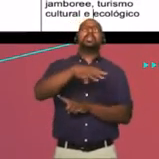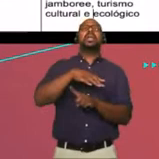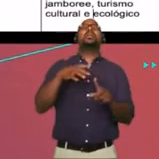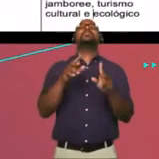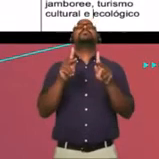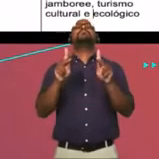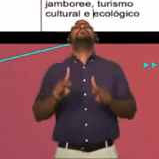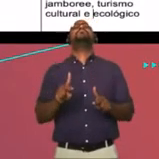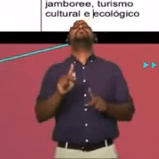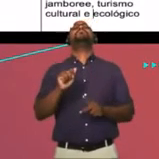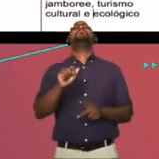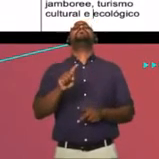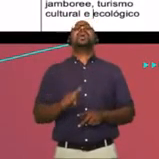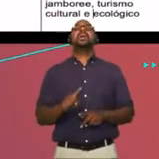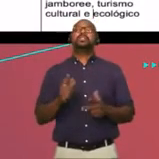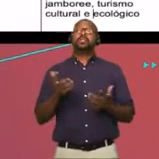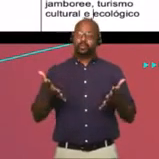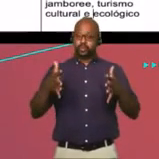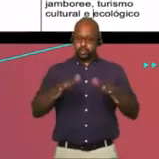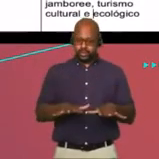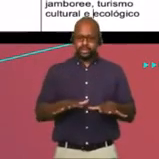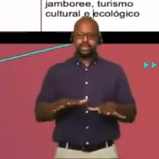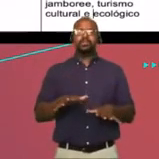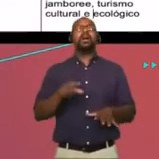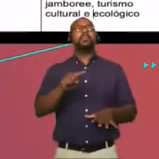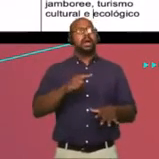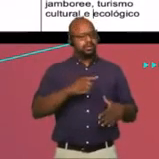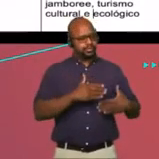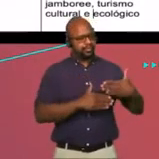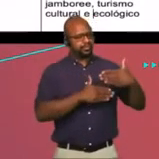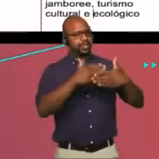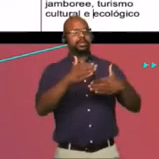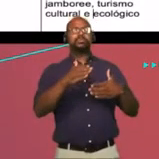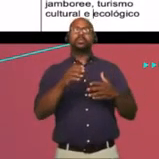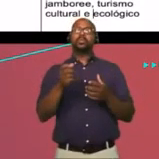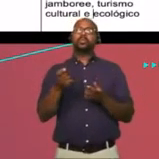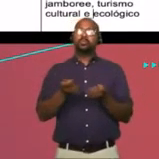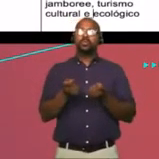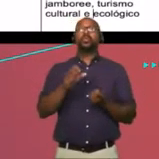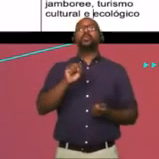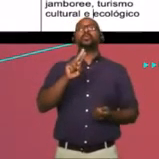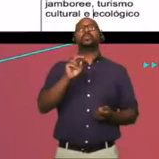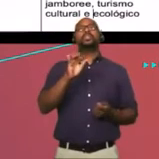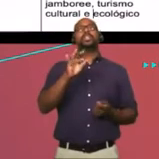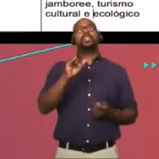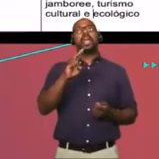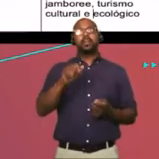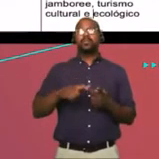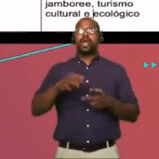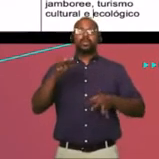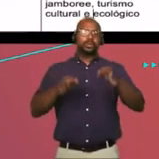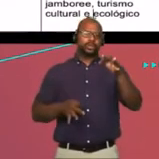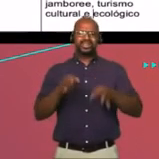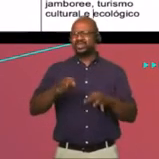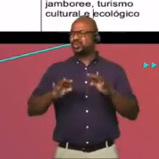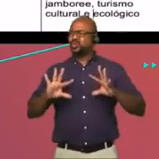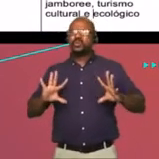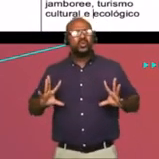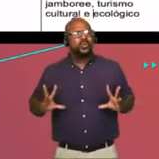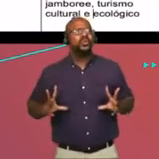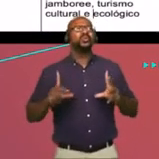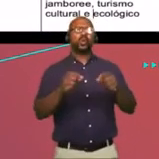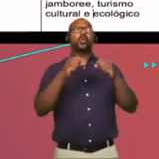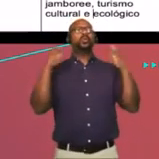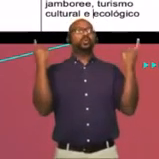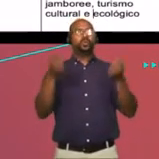pacíficas e inclusivas para o desenvolvimento sustentável fornecer acesso à justiça em todos os